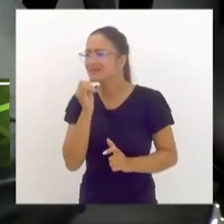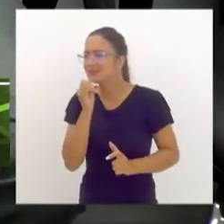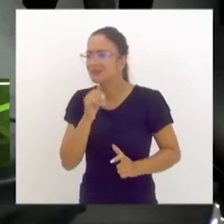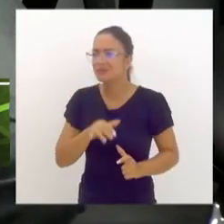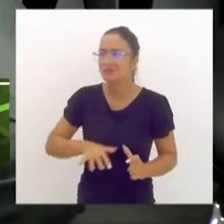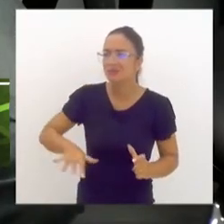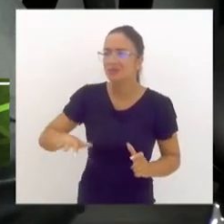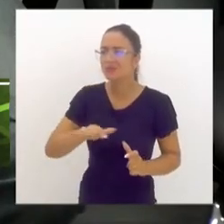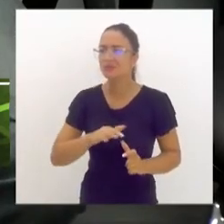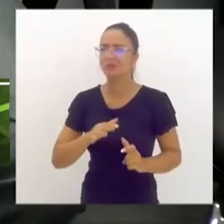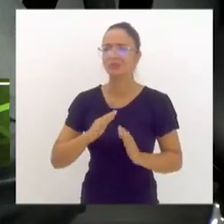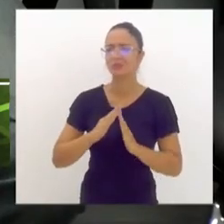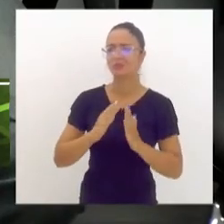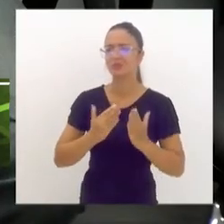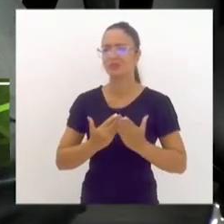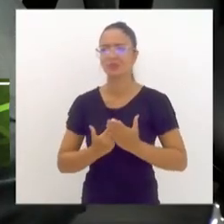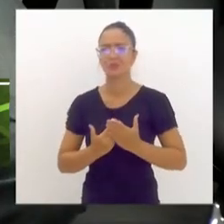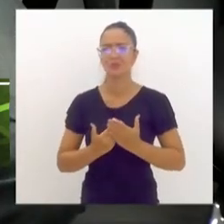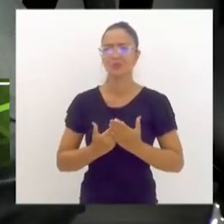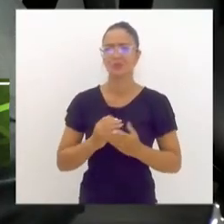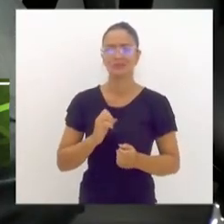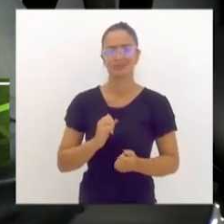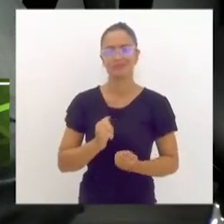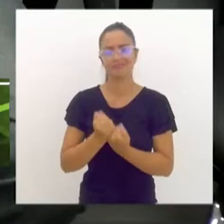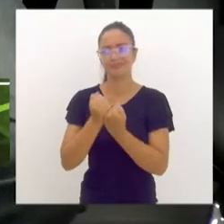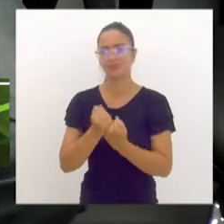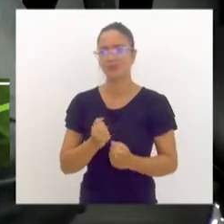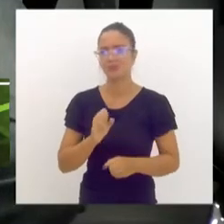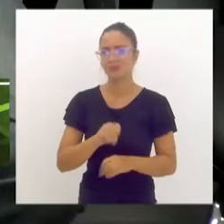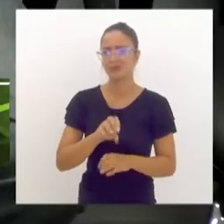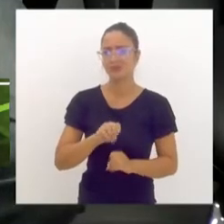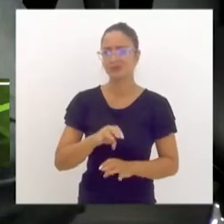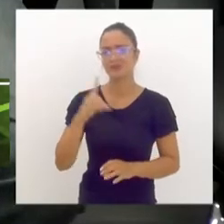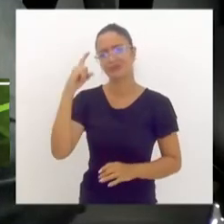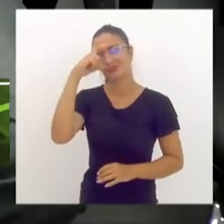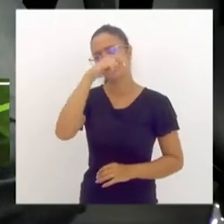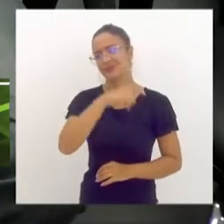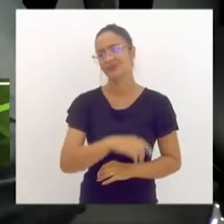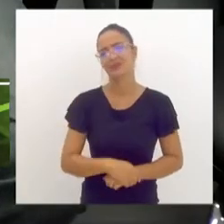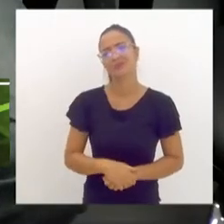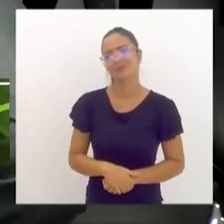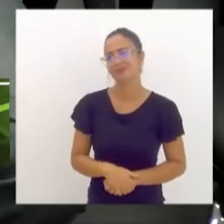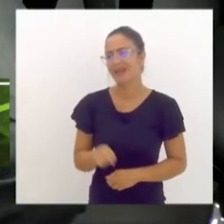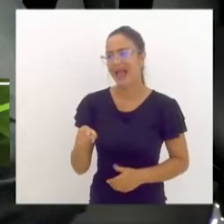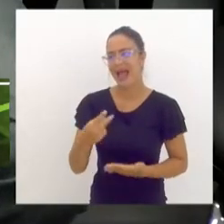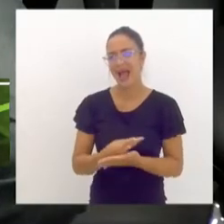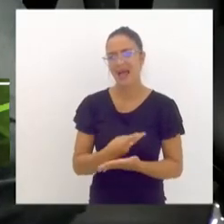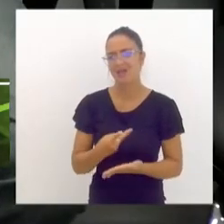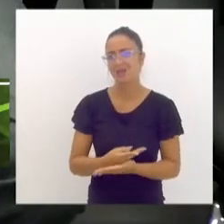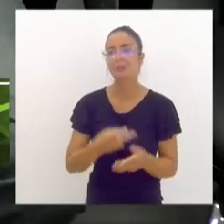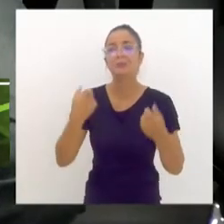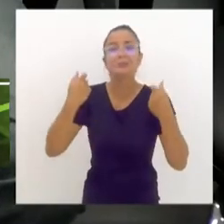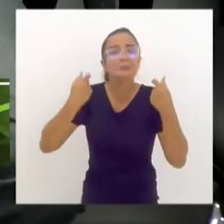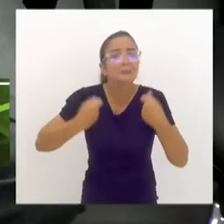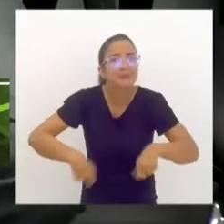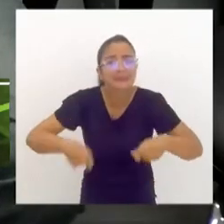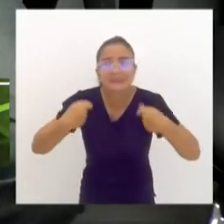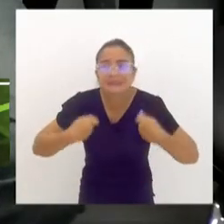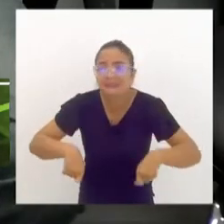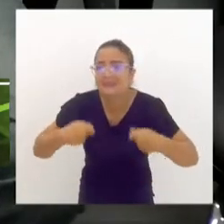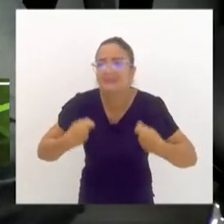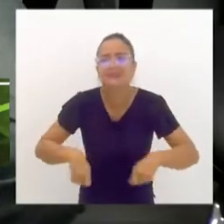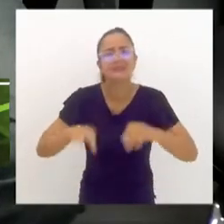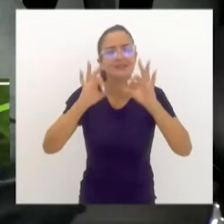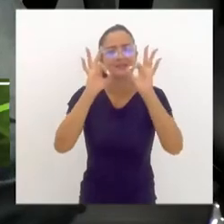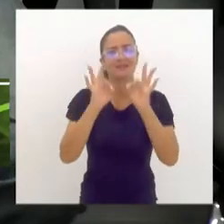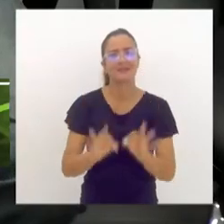órgão colegiado de apoio à educação. É fundamental que se tenha um quadro, né, preparado